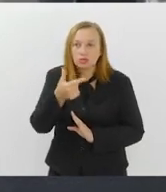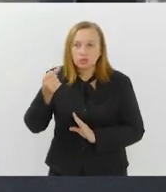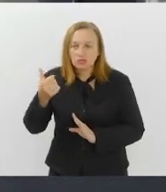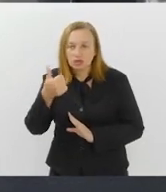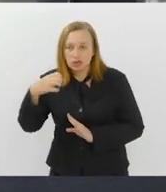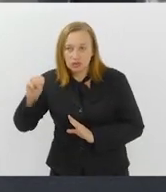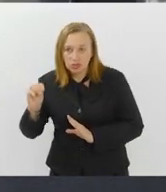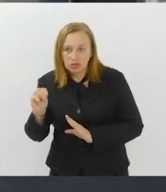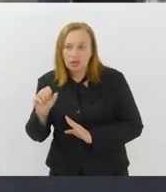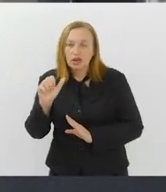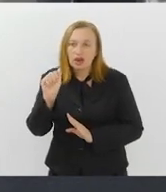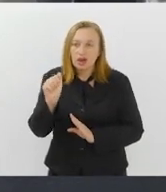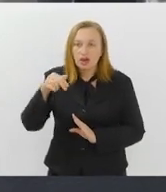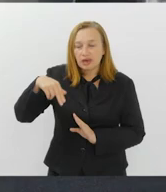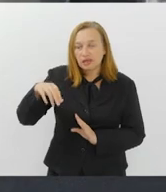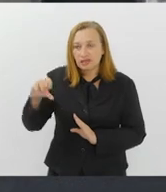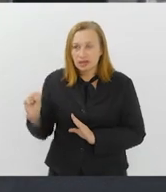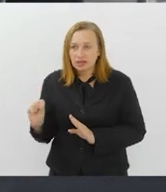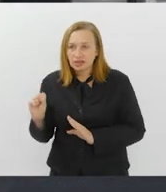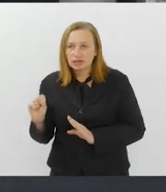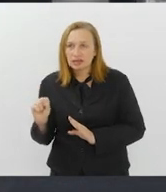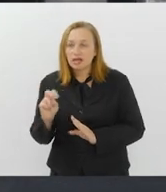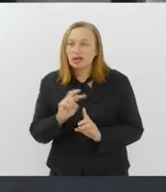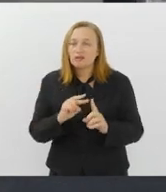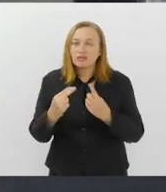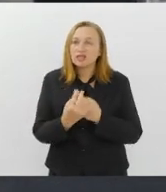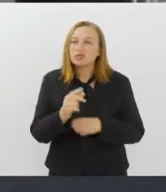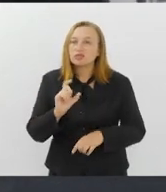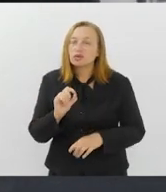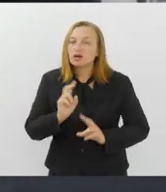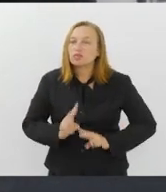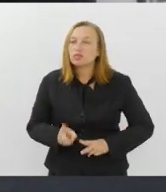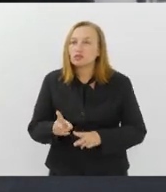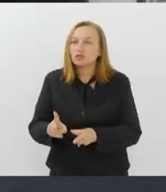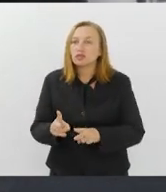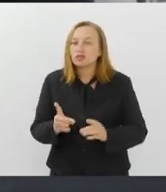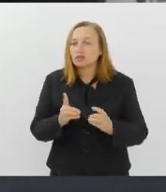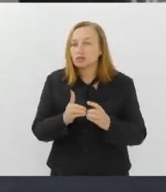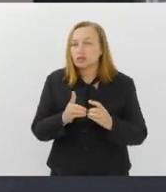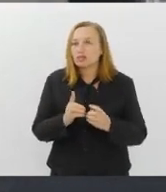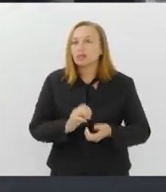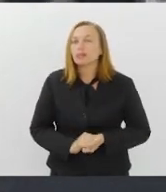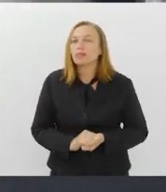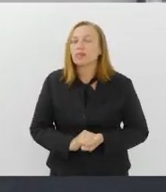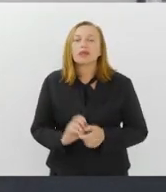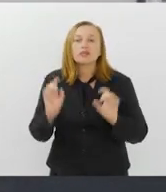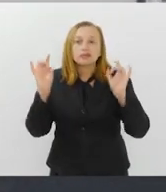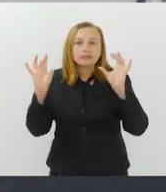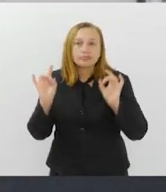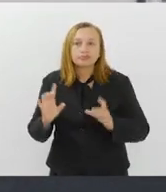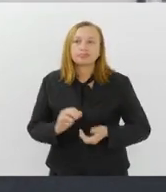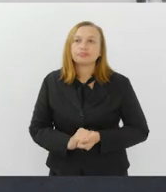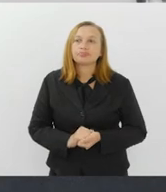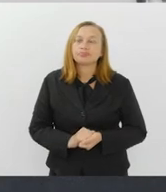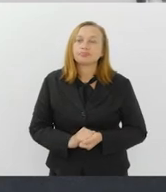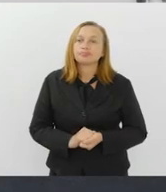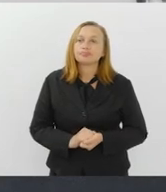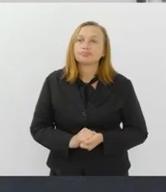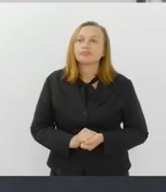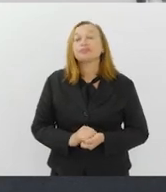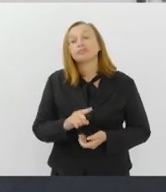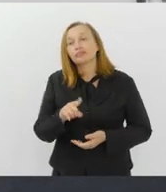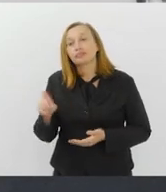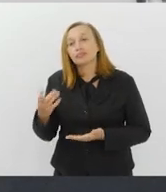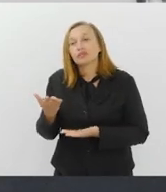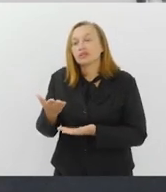438/2018 da ANS, visa assegurar a continuidade do atendimento, especialmente para aqueles que perderam